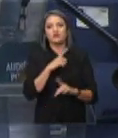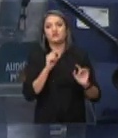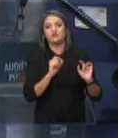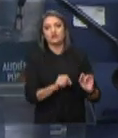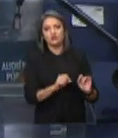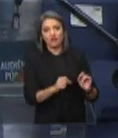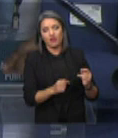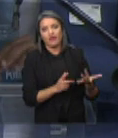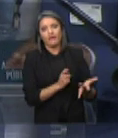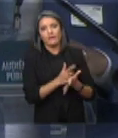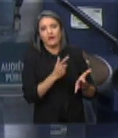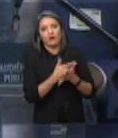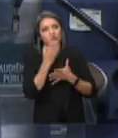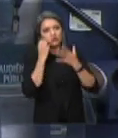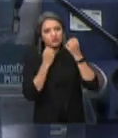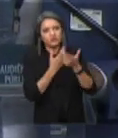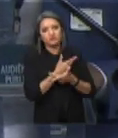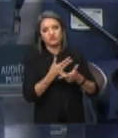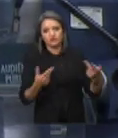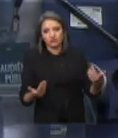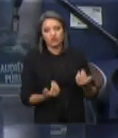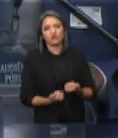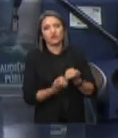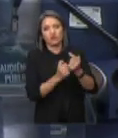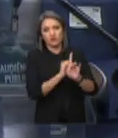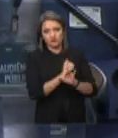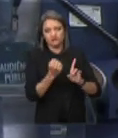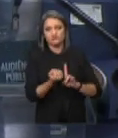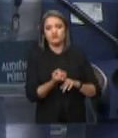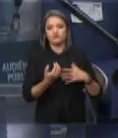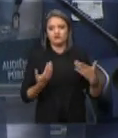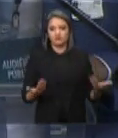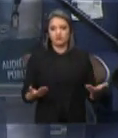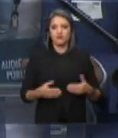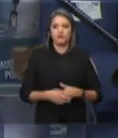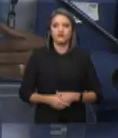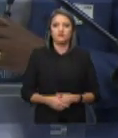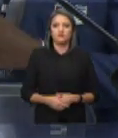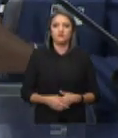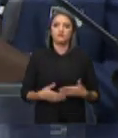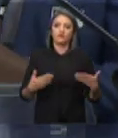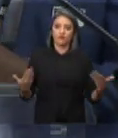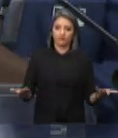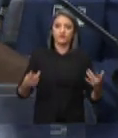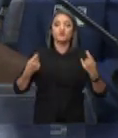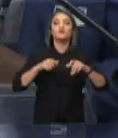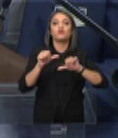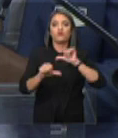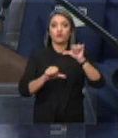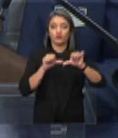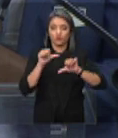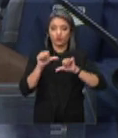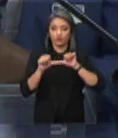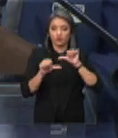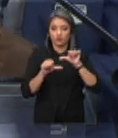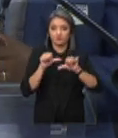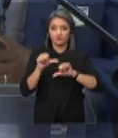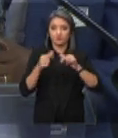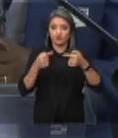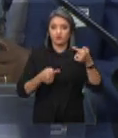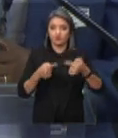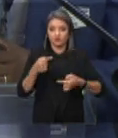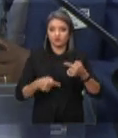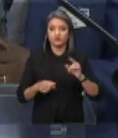moradia do que manter as pessoas no serviço existentes hoje no modelo atual então a gente precisa mudar essa mudar a política